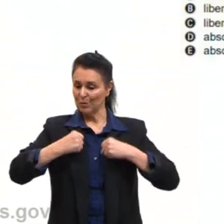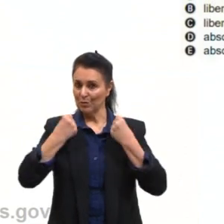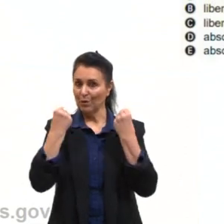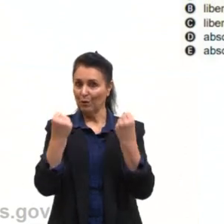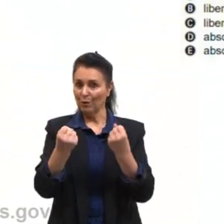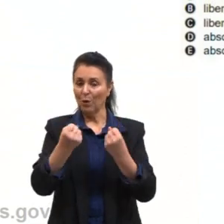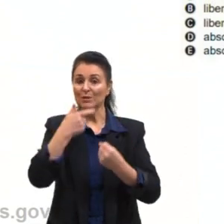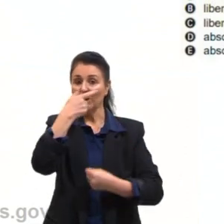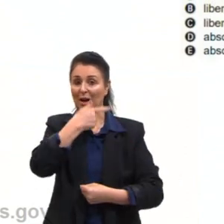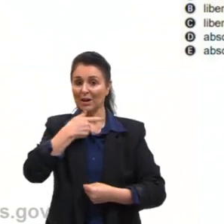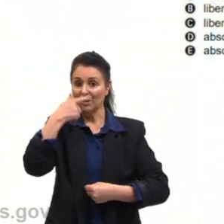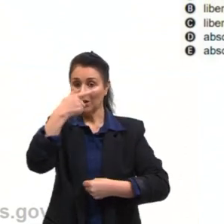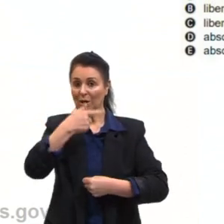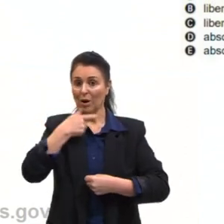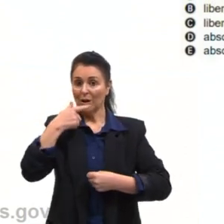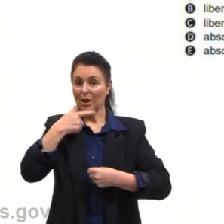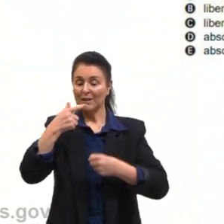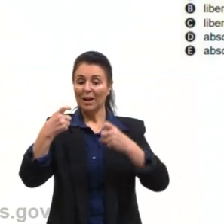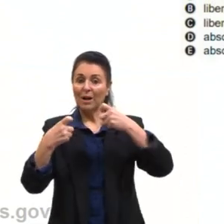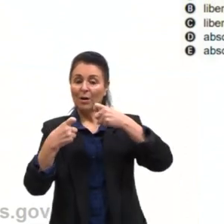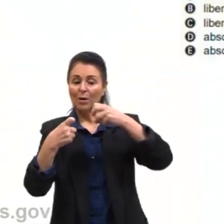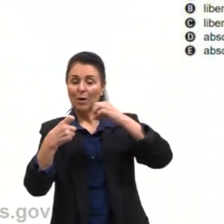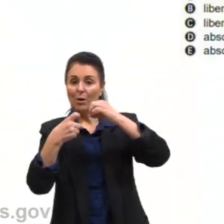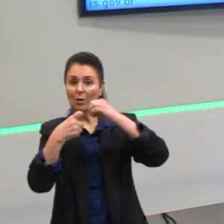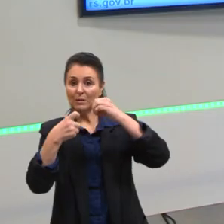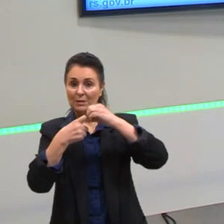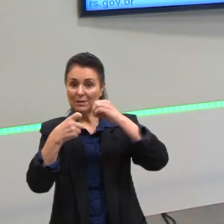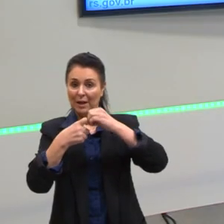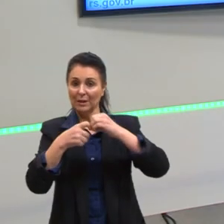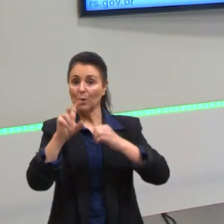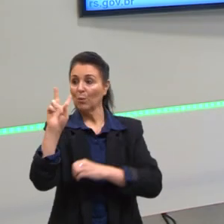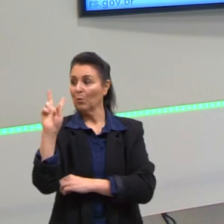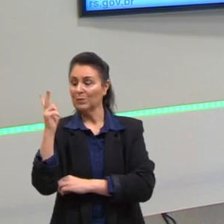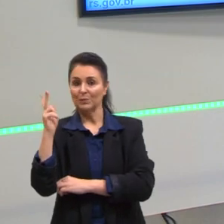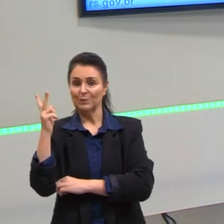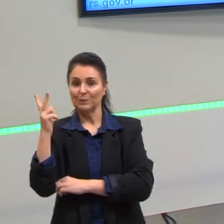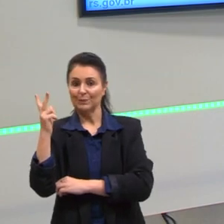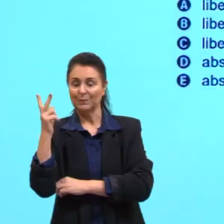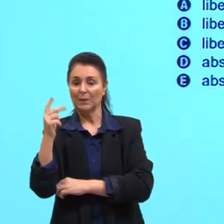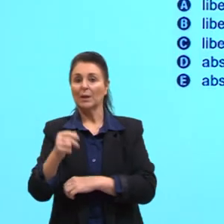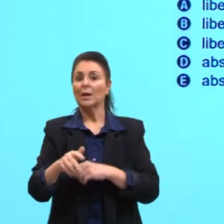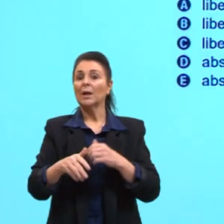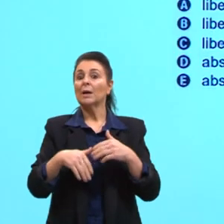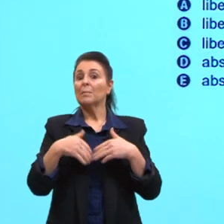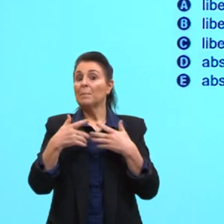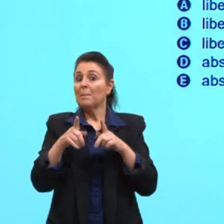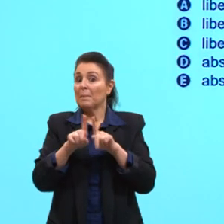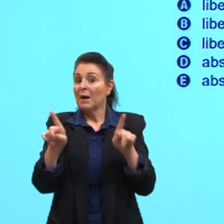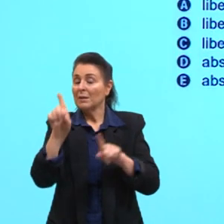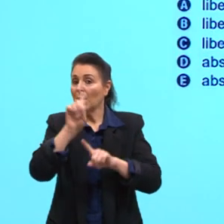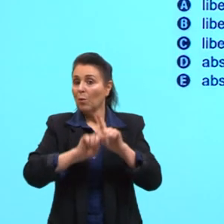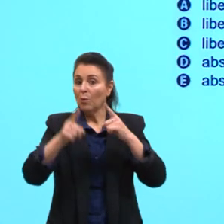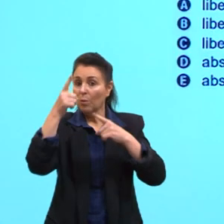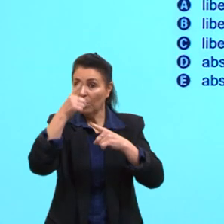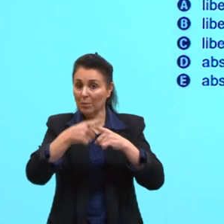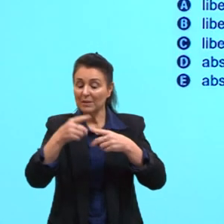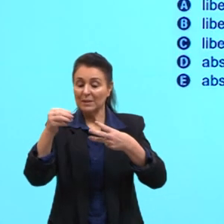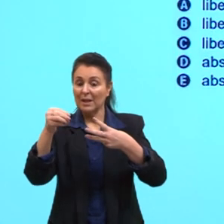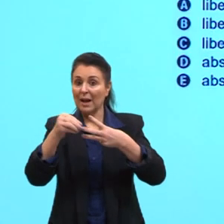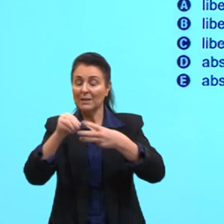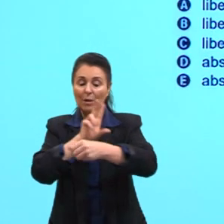a glicose é completamente oxidada na presença do gás oxigênio entretanto em alguns casos as células